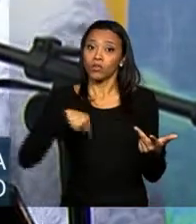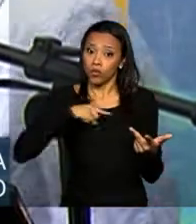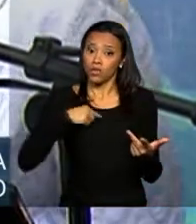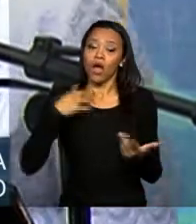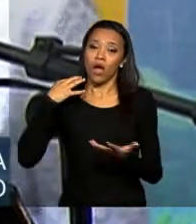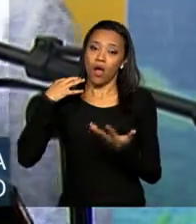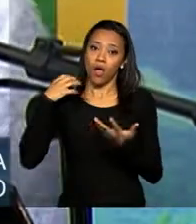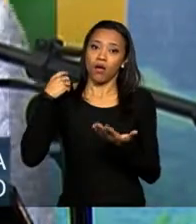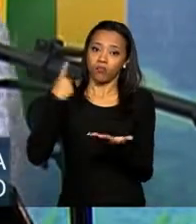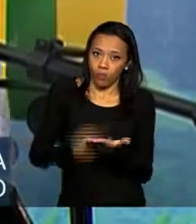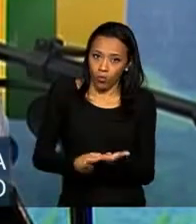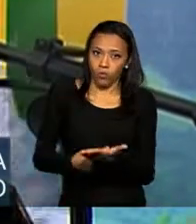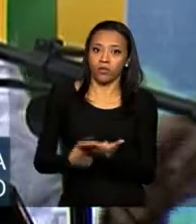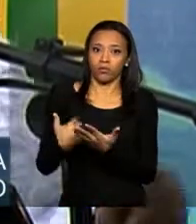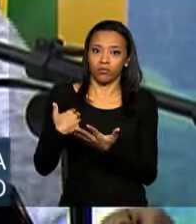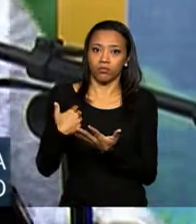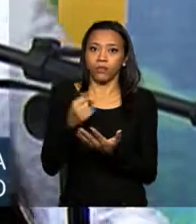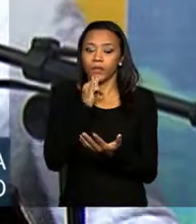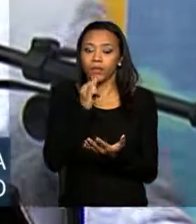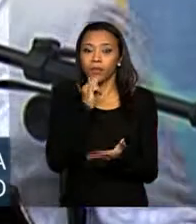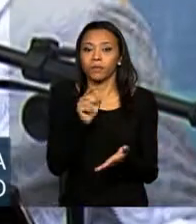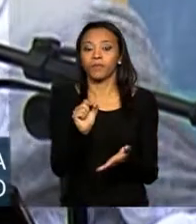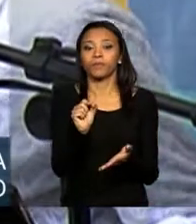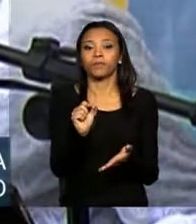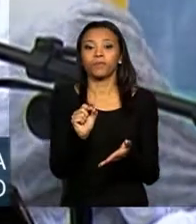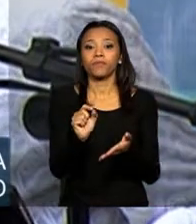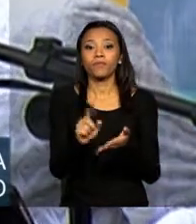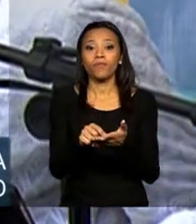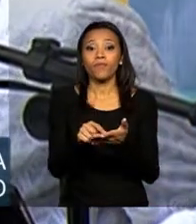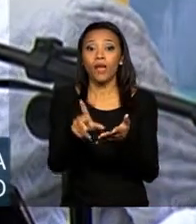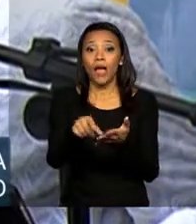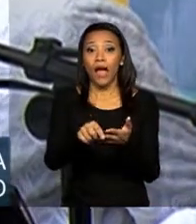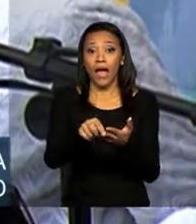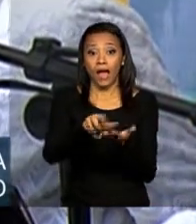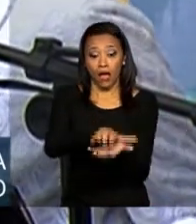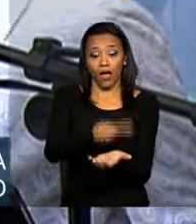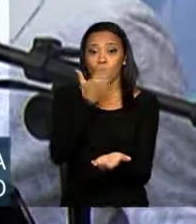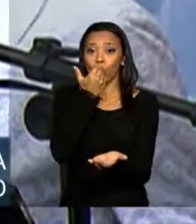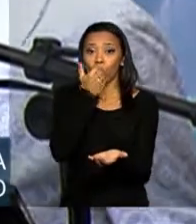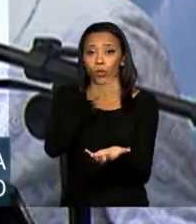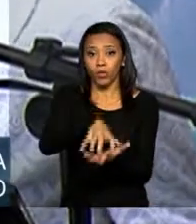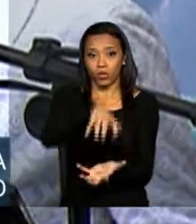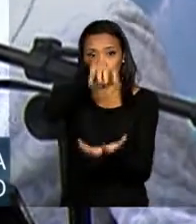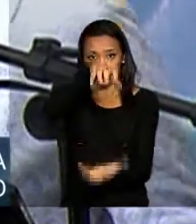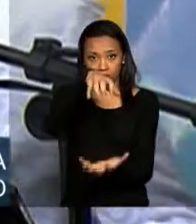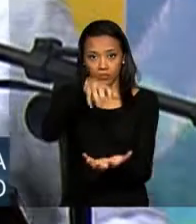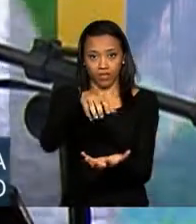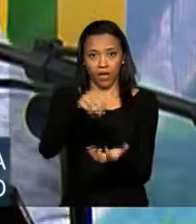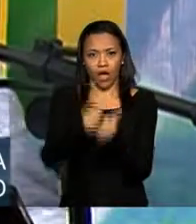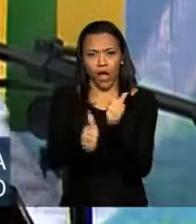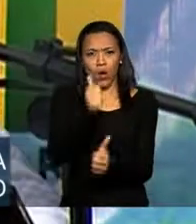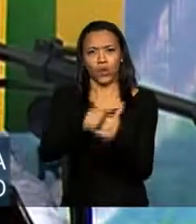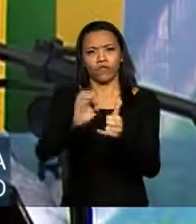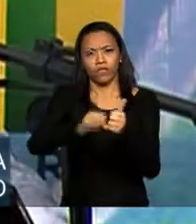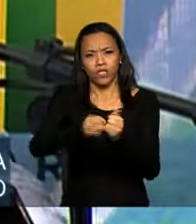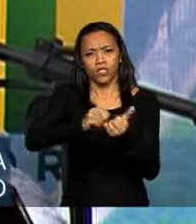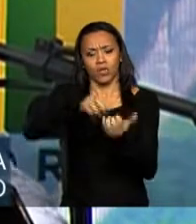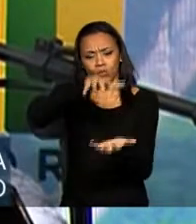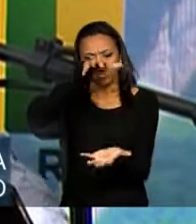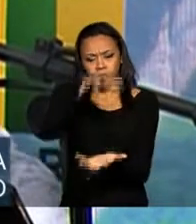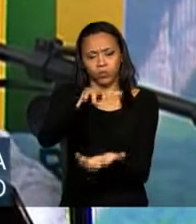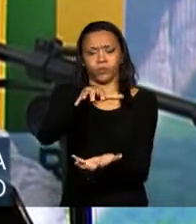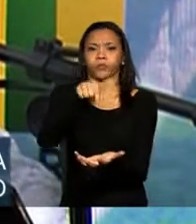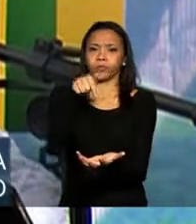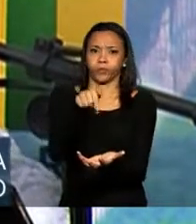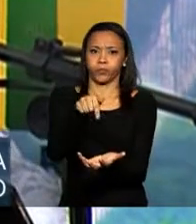assumindo por exemplo a desoneração da cesta básica no Brasil que é responsável por um